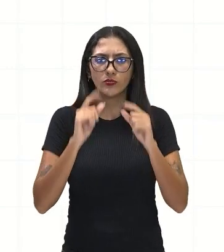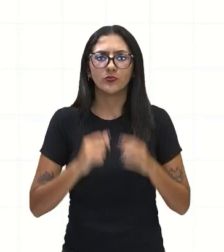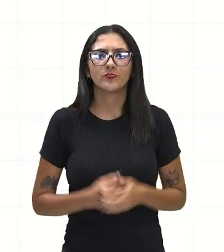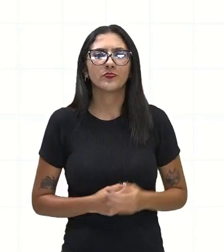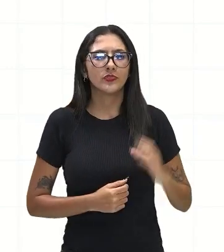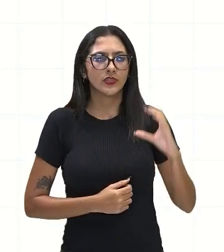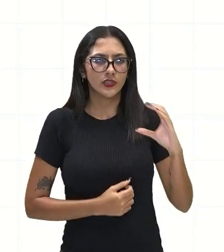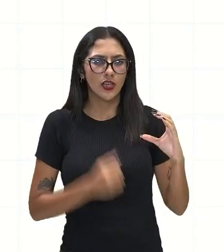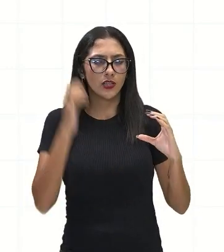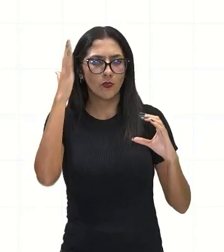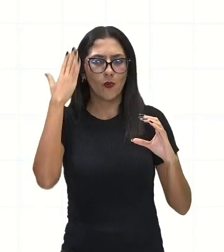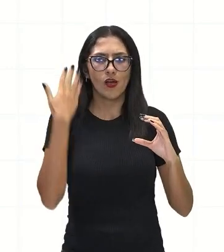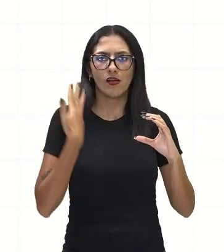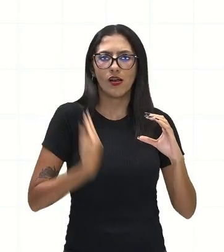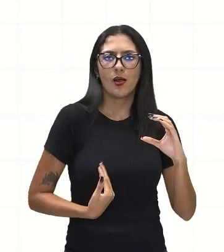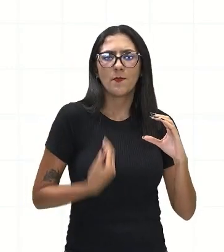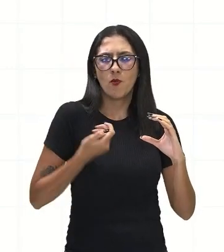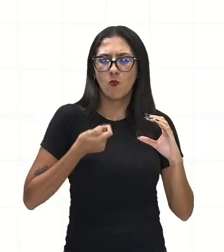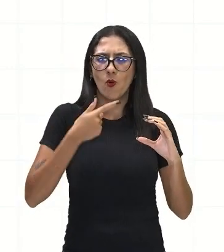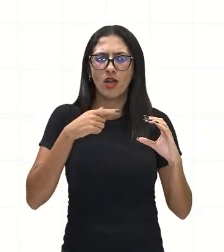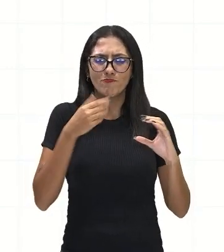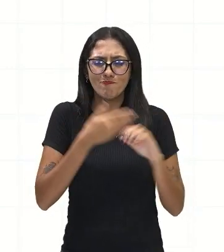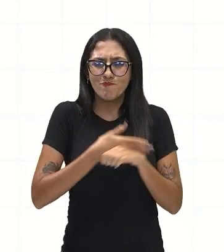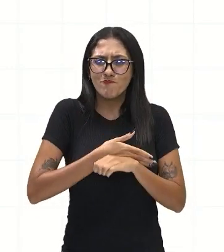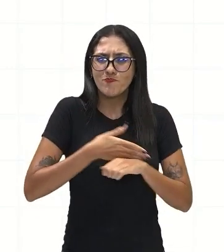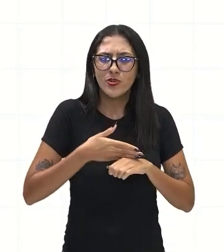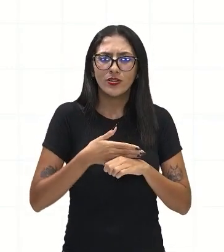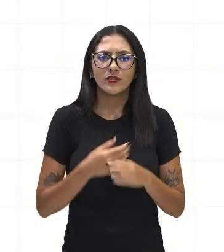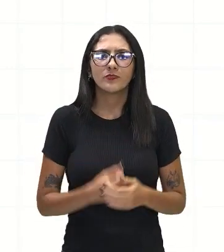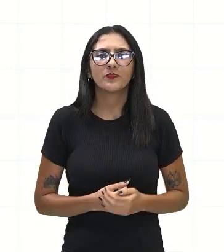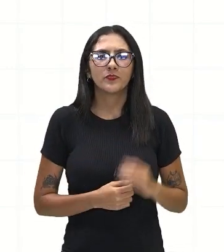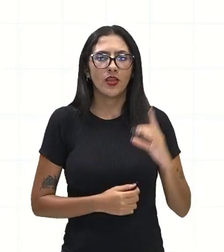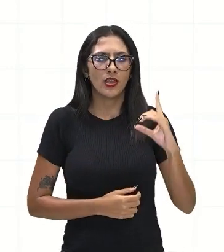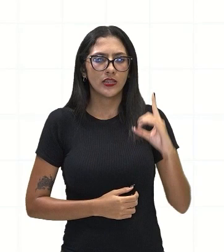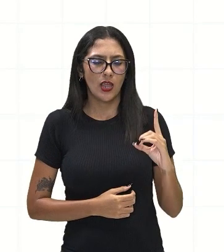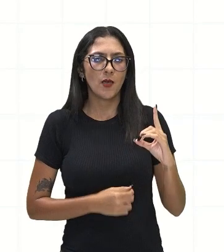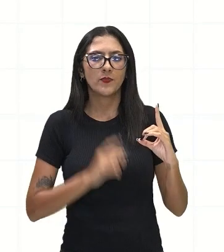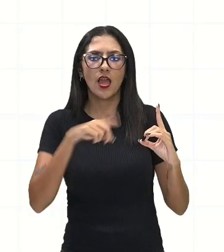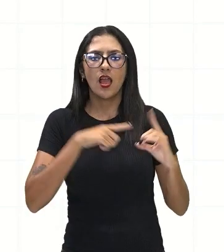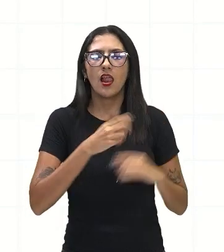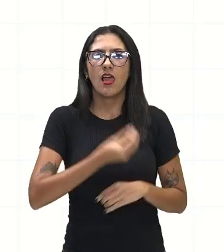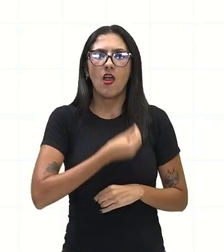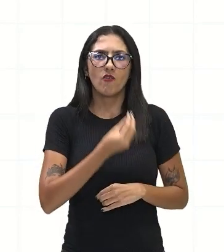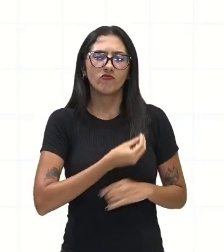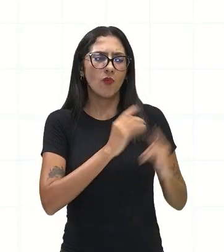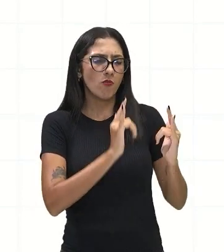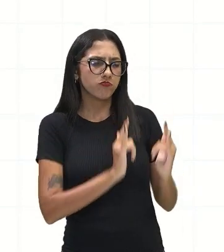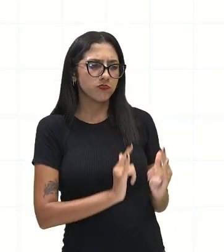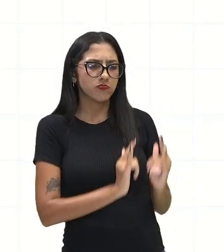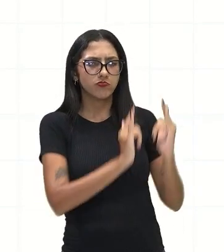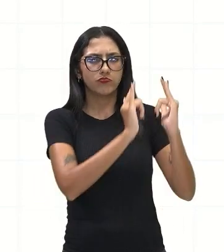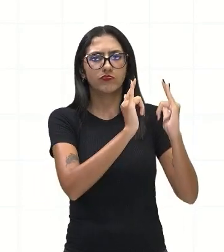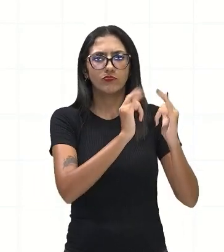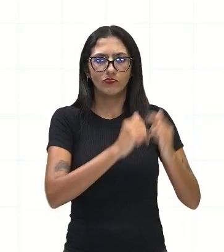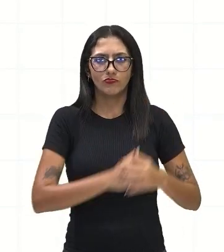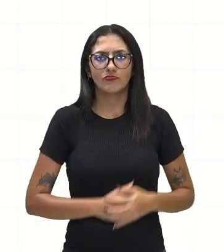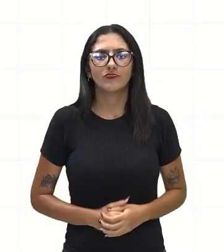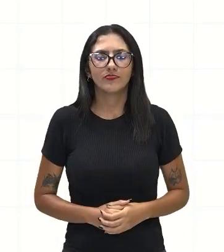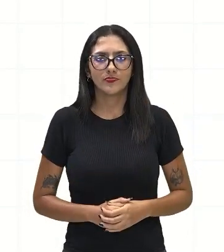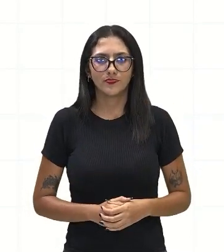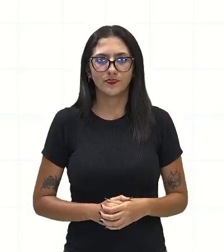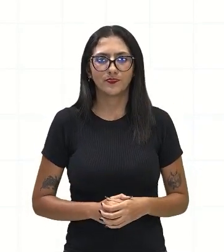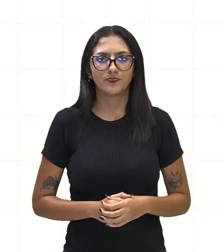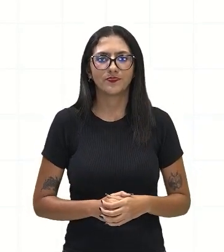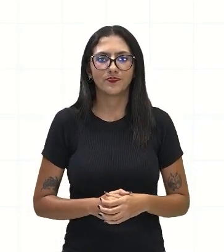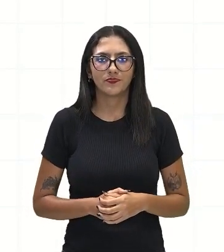C, tem cabelos quase brancos. E letra D, vive num castelo. Vamos retornar aqui